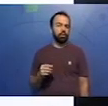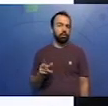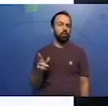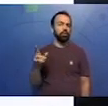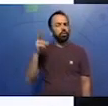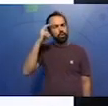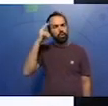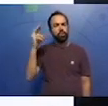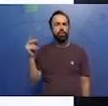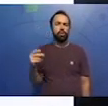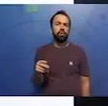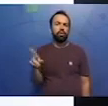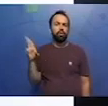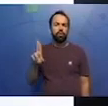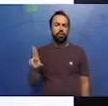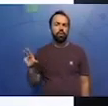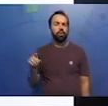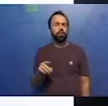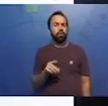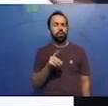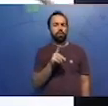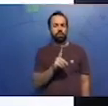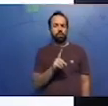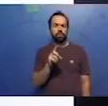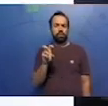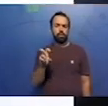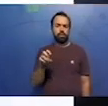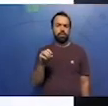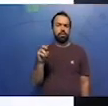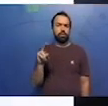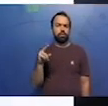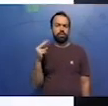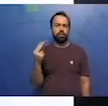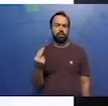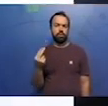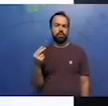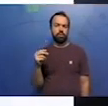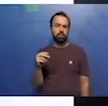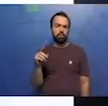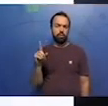20, 5, quando está bem próximo da próxima hora. Tudo bem?